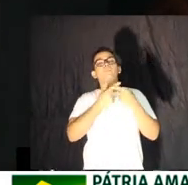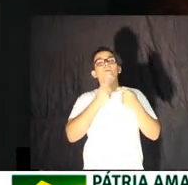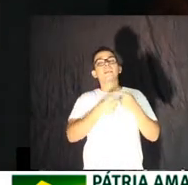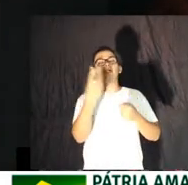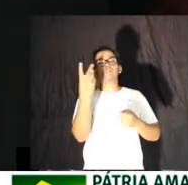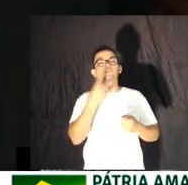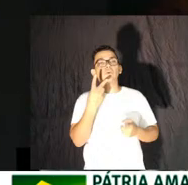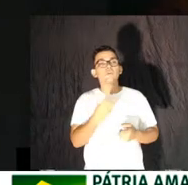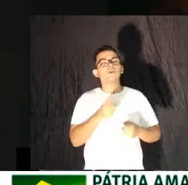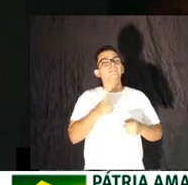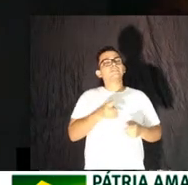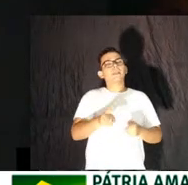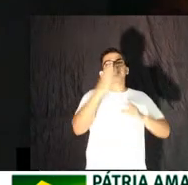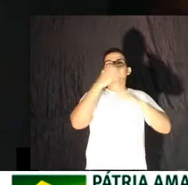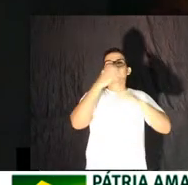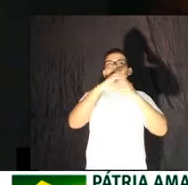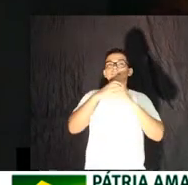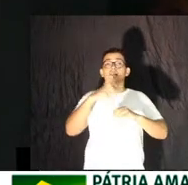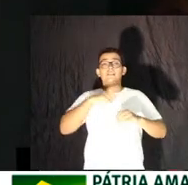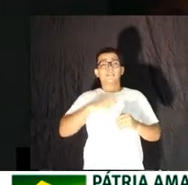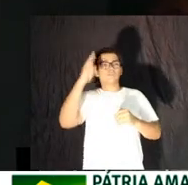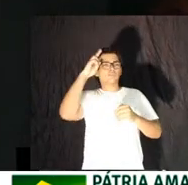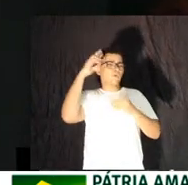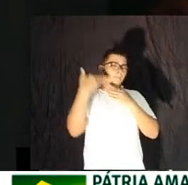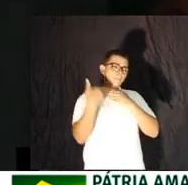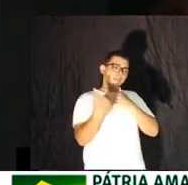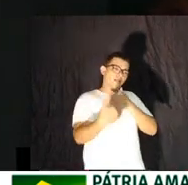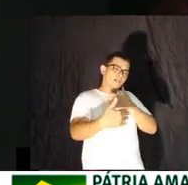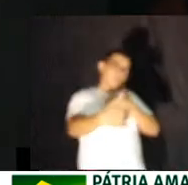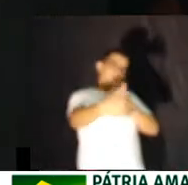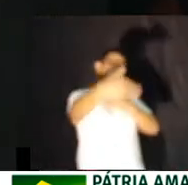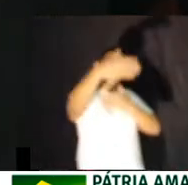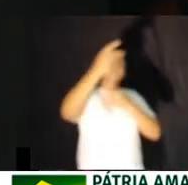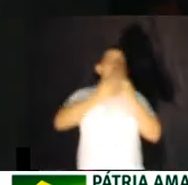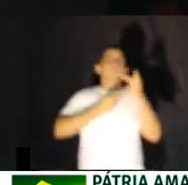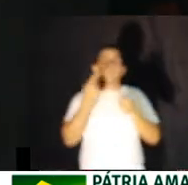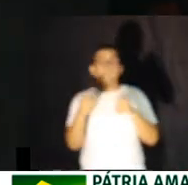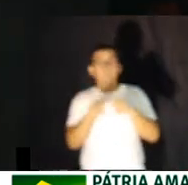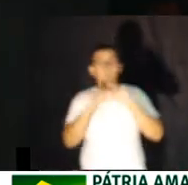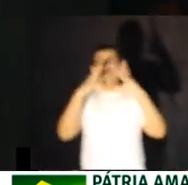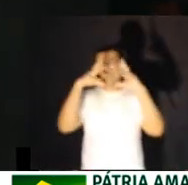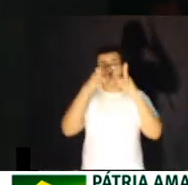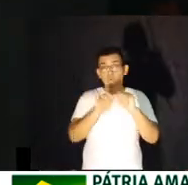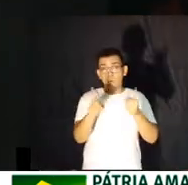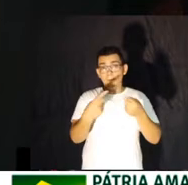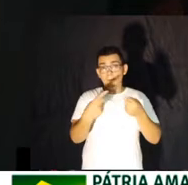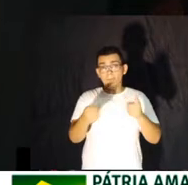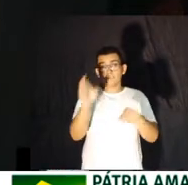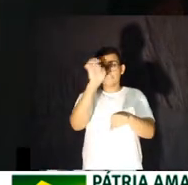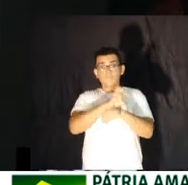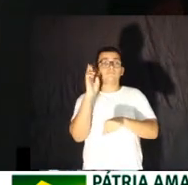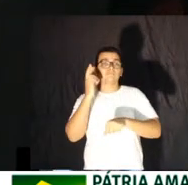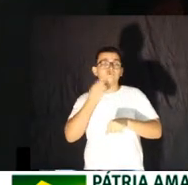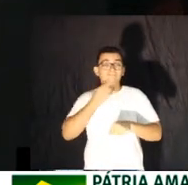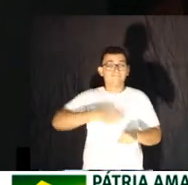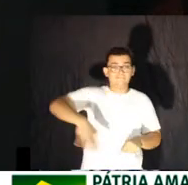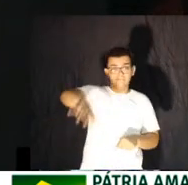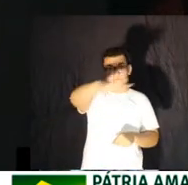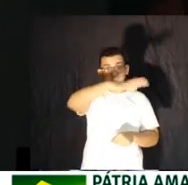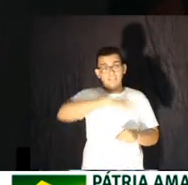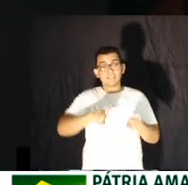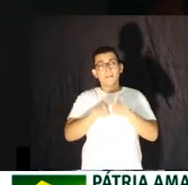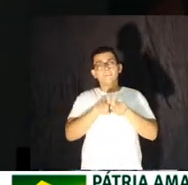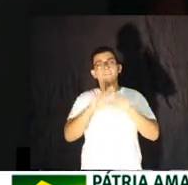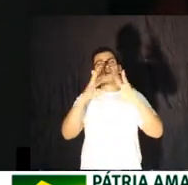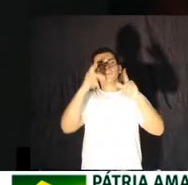história. A gente ainda vai ter muita história boa para contar. Assim, os músicos do estado de Rondônia, todo o geral, o pessoal que mexe